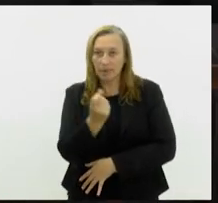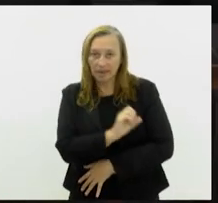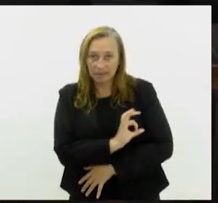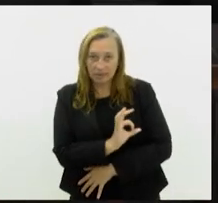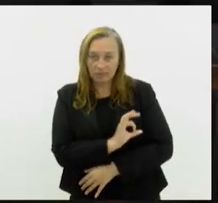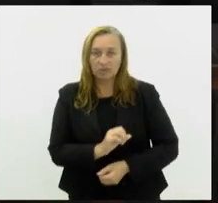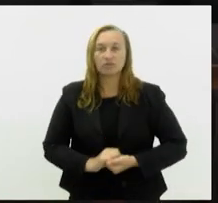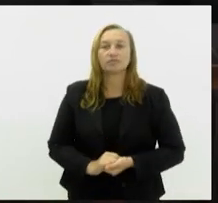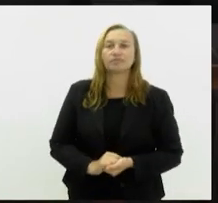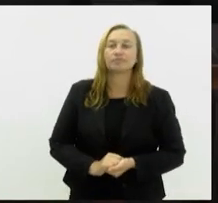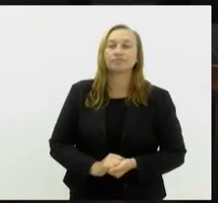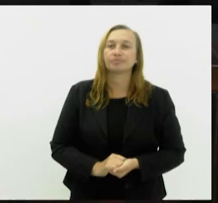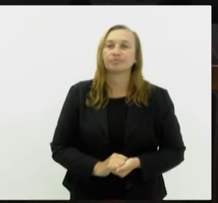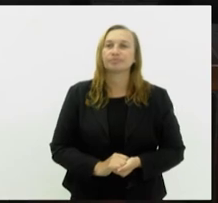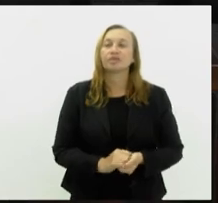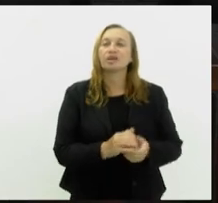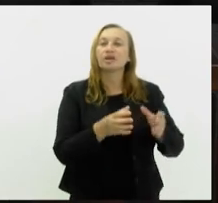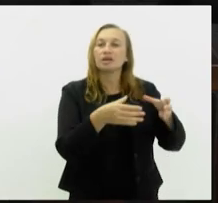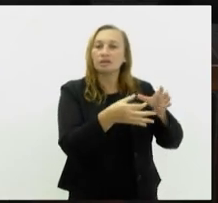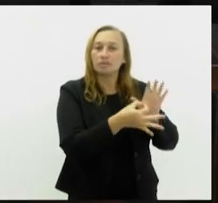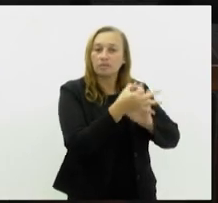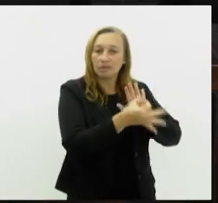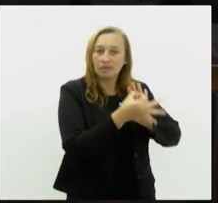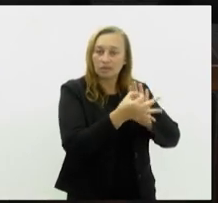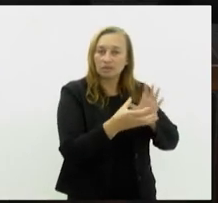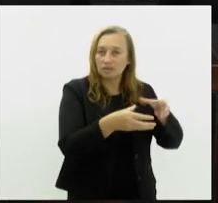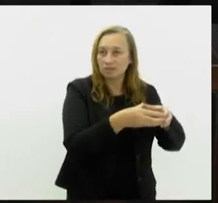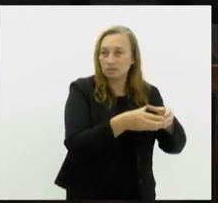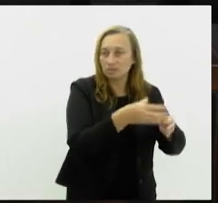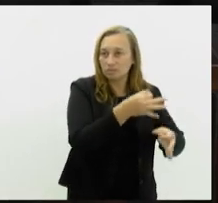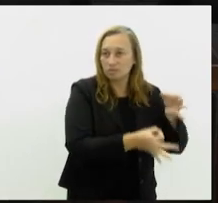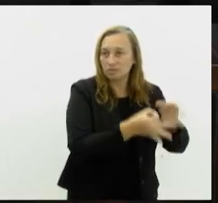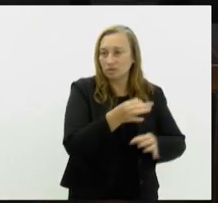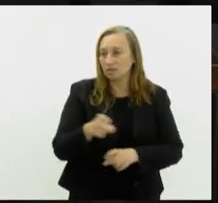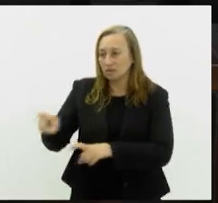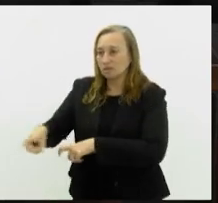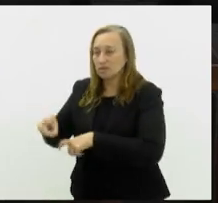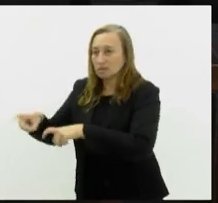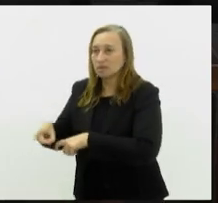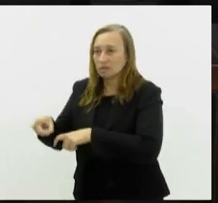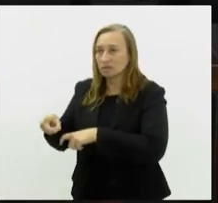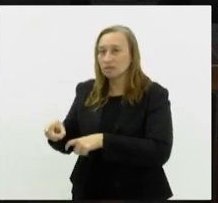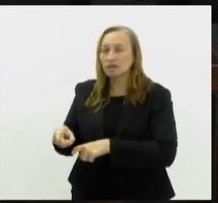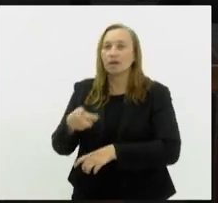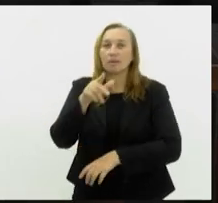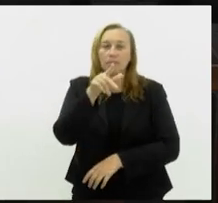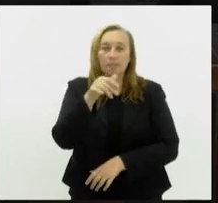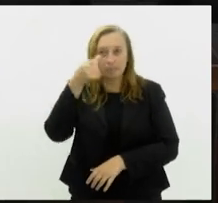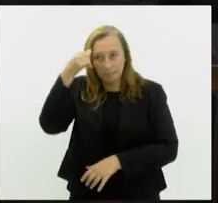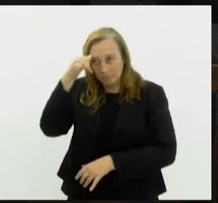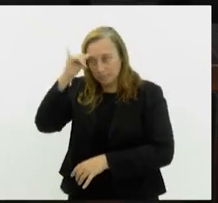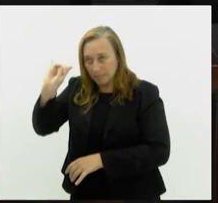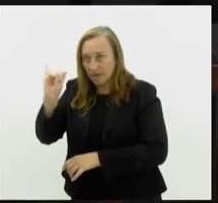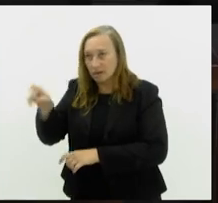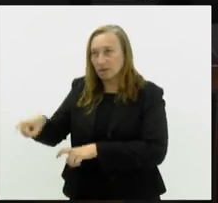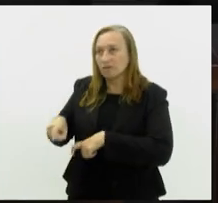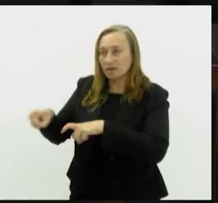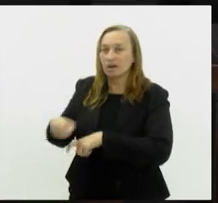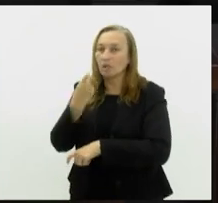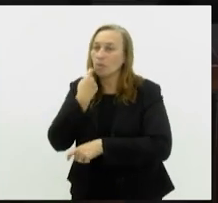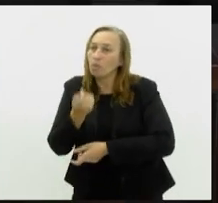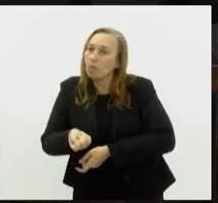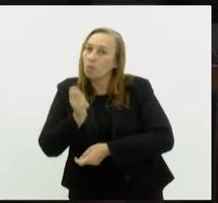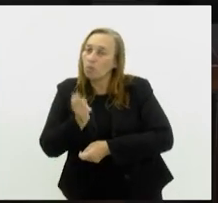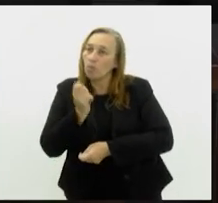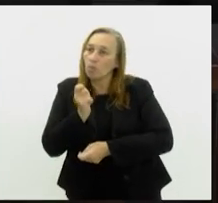Rocha. Pendendo de pareceres das comissões de Agricultura, Pecuária e Políticas Rural, Agrária e Pesqueira e